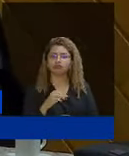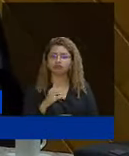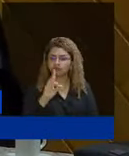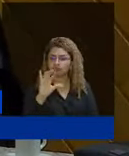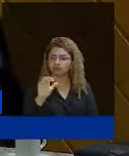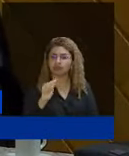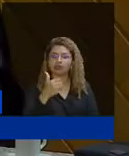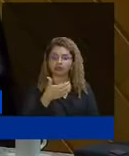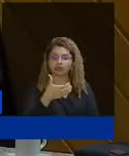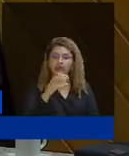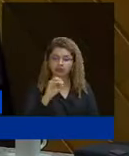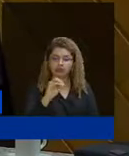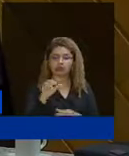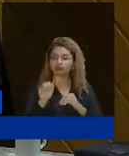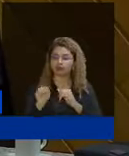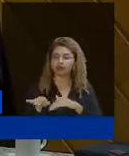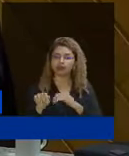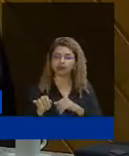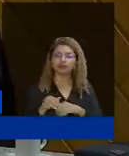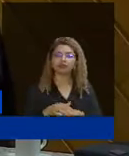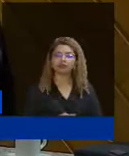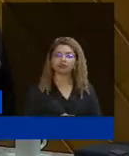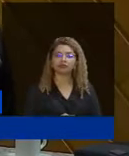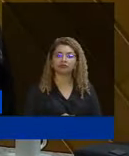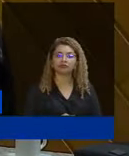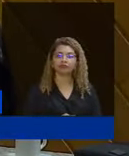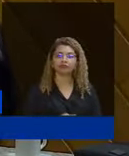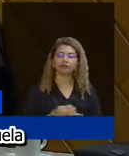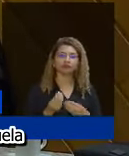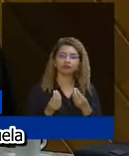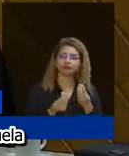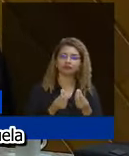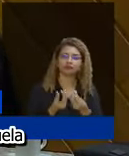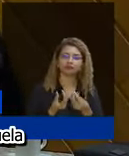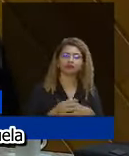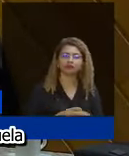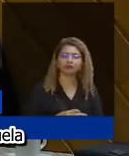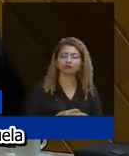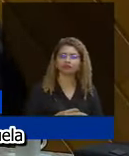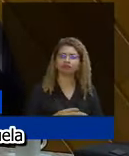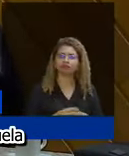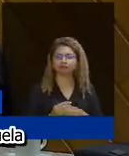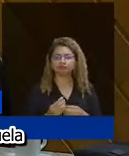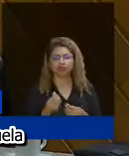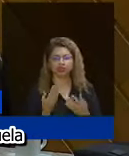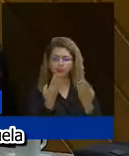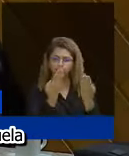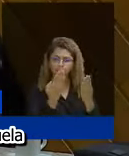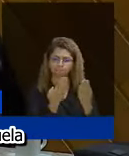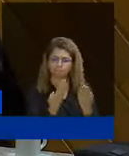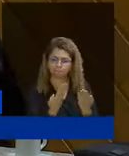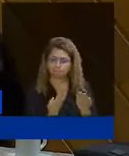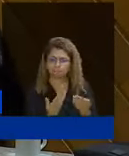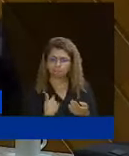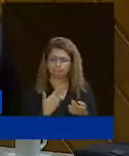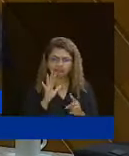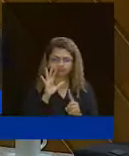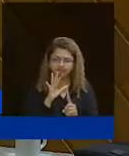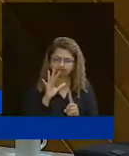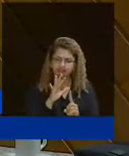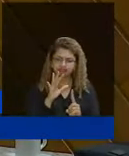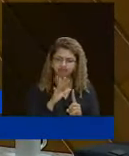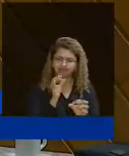10 de setembro. Ou seja, aquilo induz a erro, de fato, eu fui induzido naquela situação